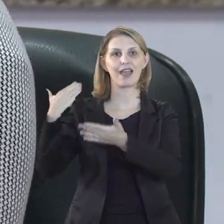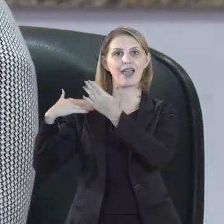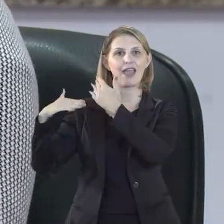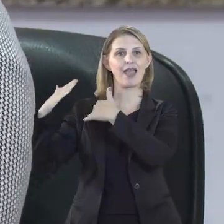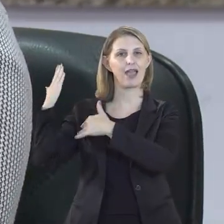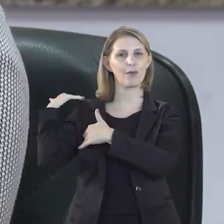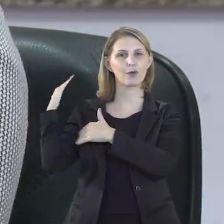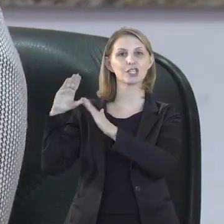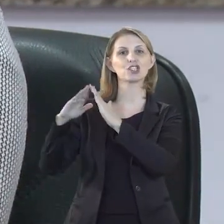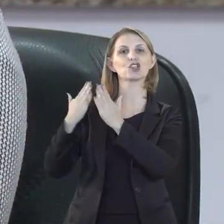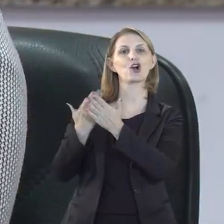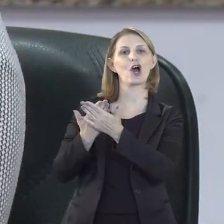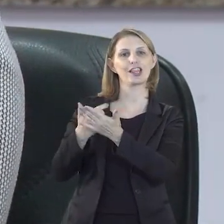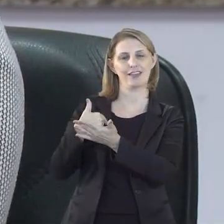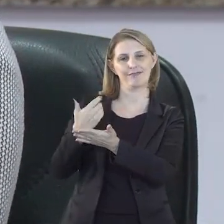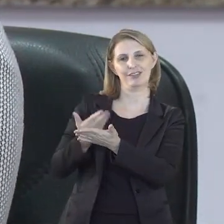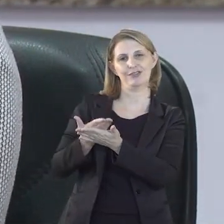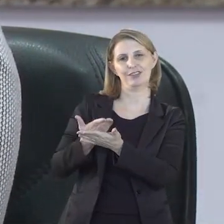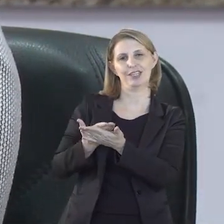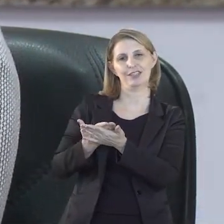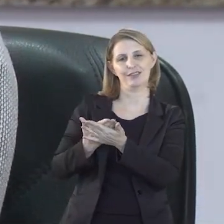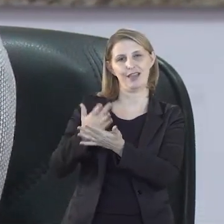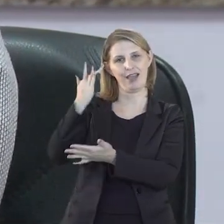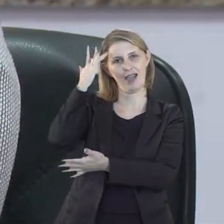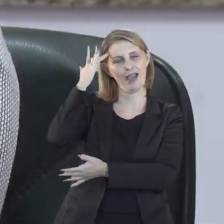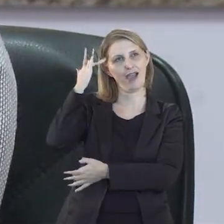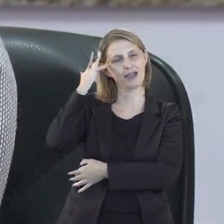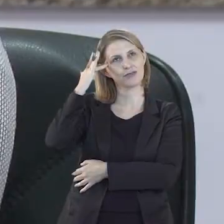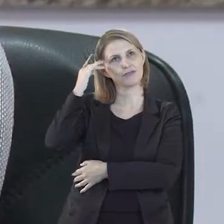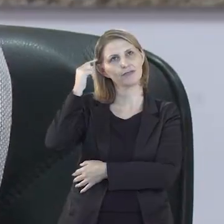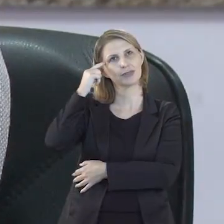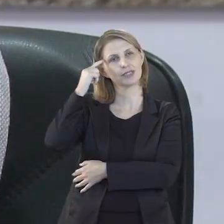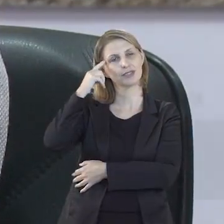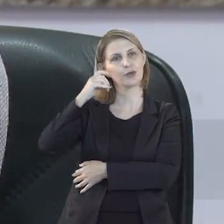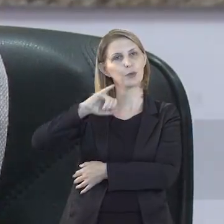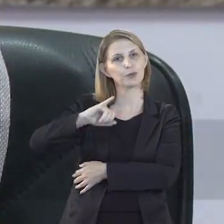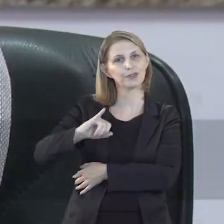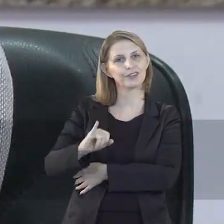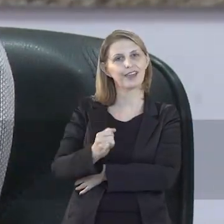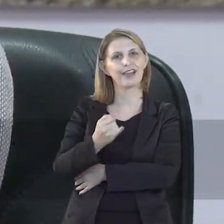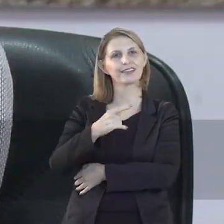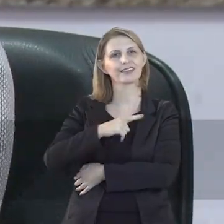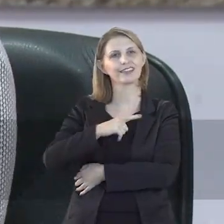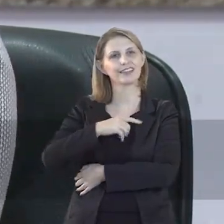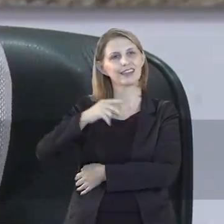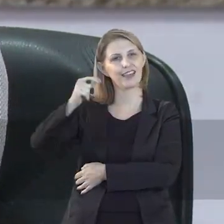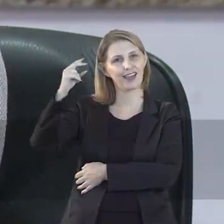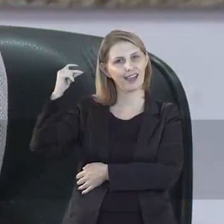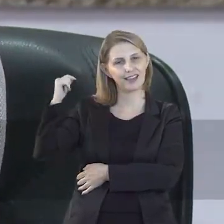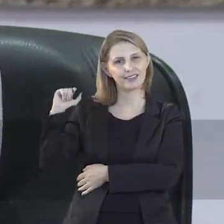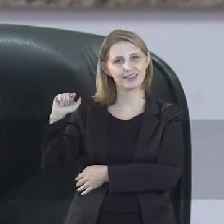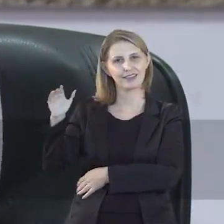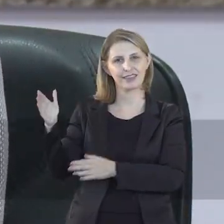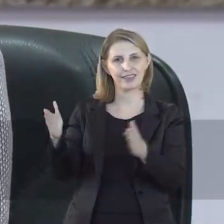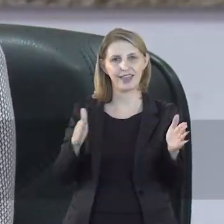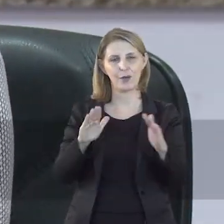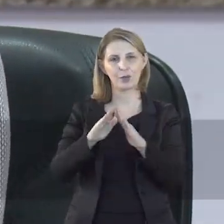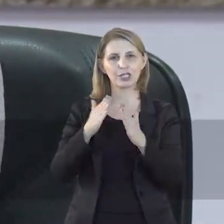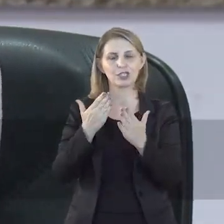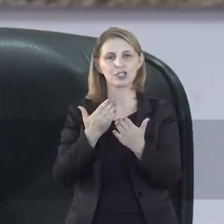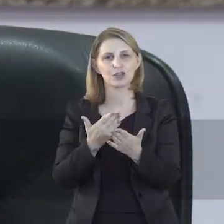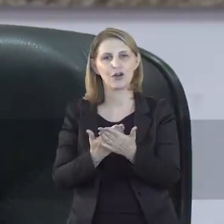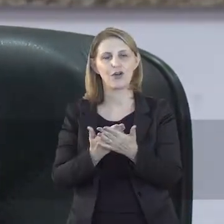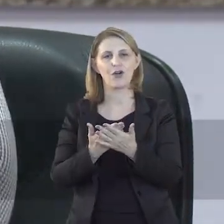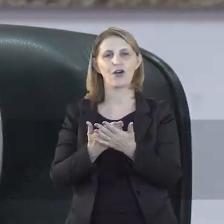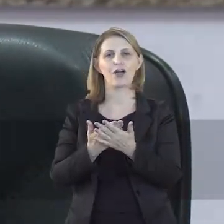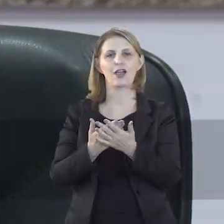me vem uma memória, na verdade, dos tempos de escola, que era, acho que, pensando assim, né,